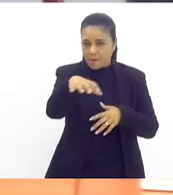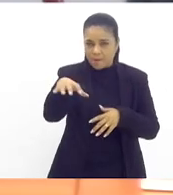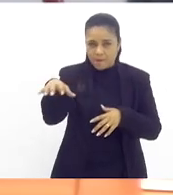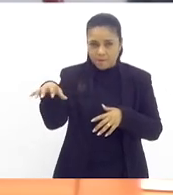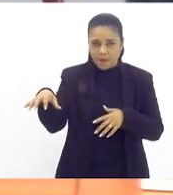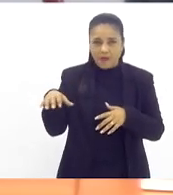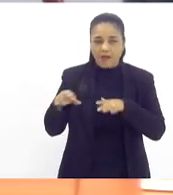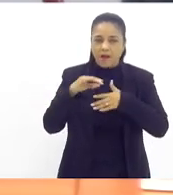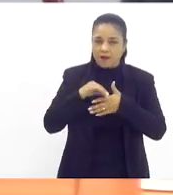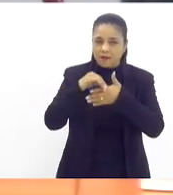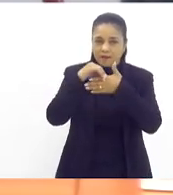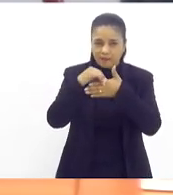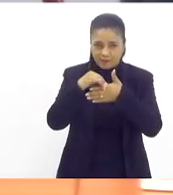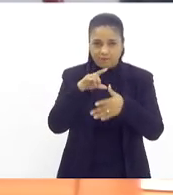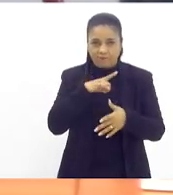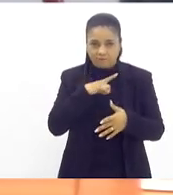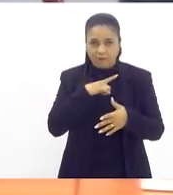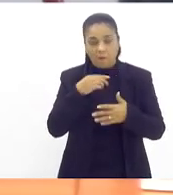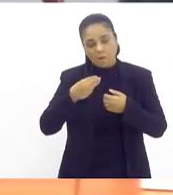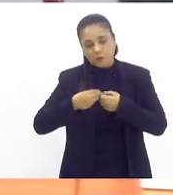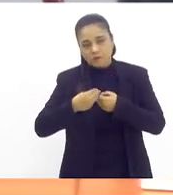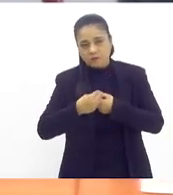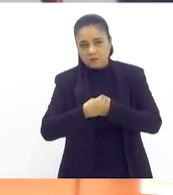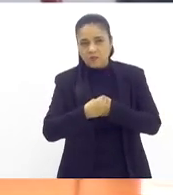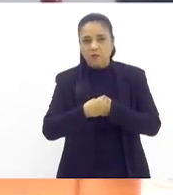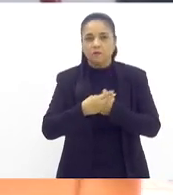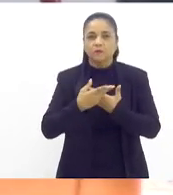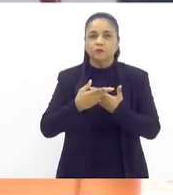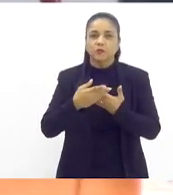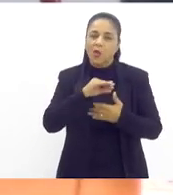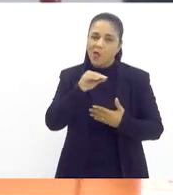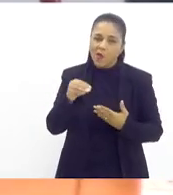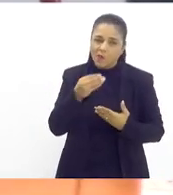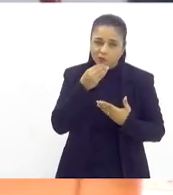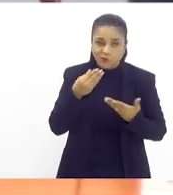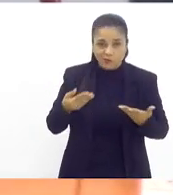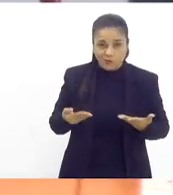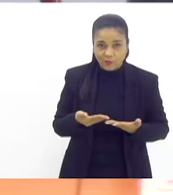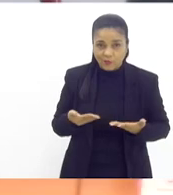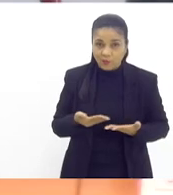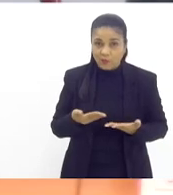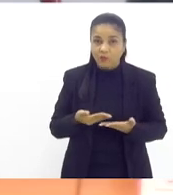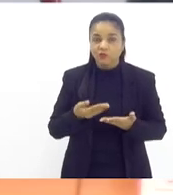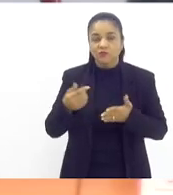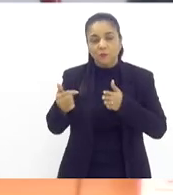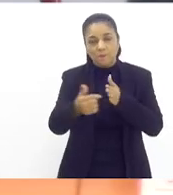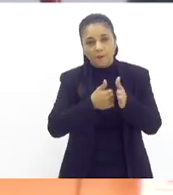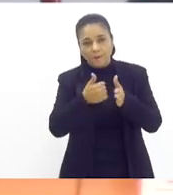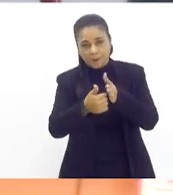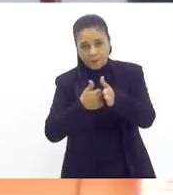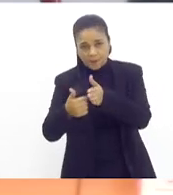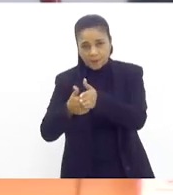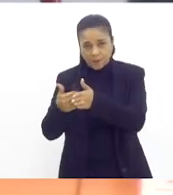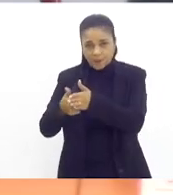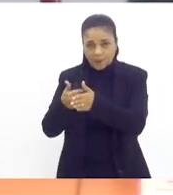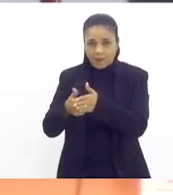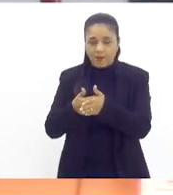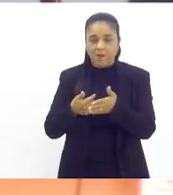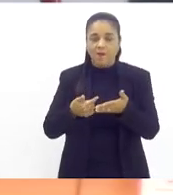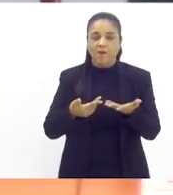lideranças empresariais, municípios, enfim. Então, é a oportunidade que... A gente